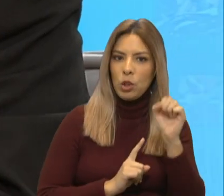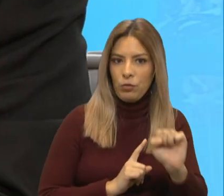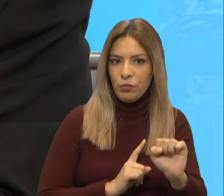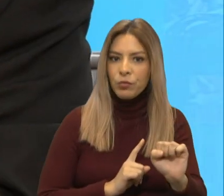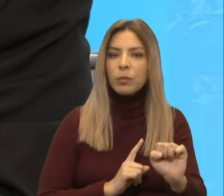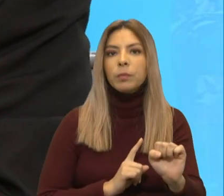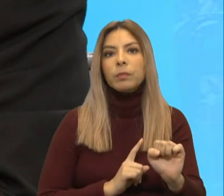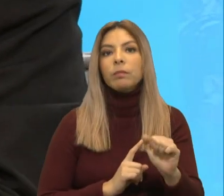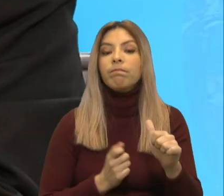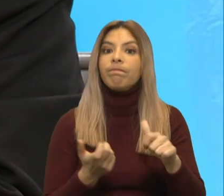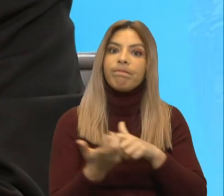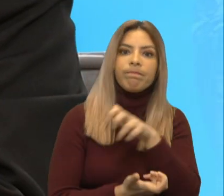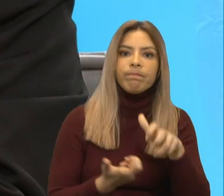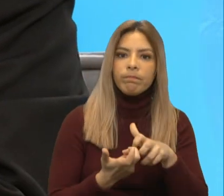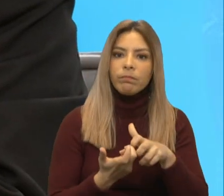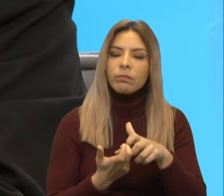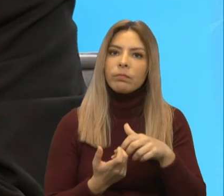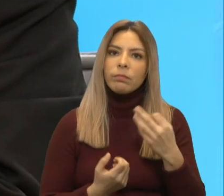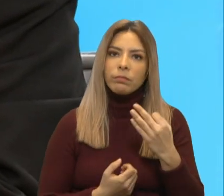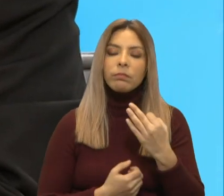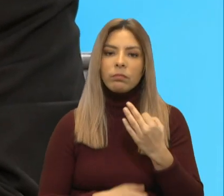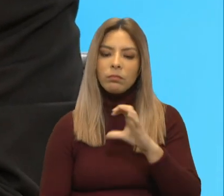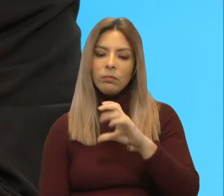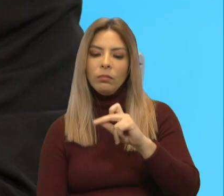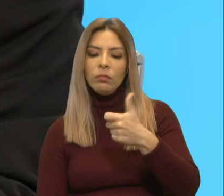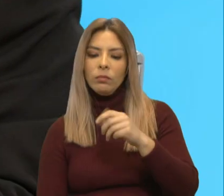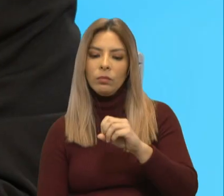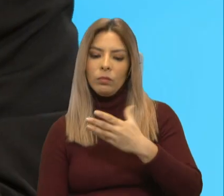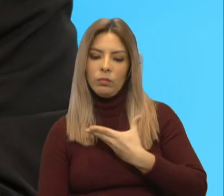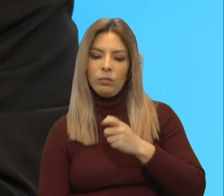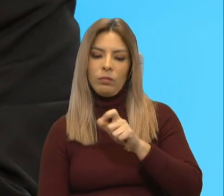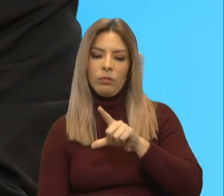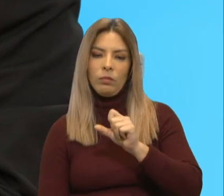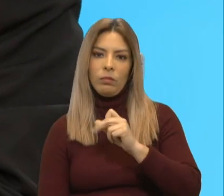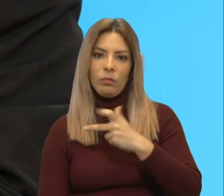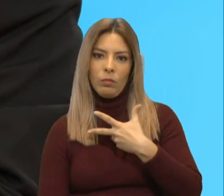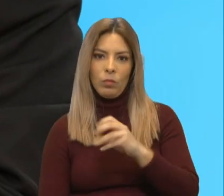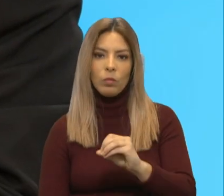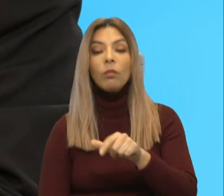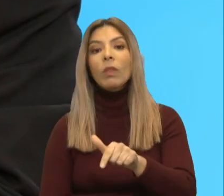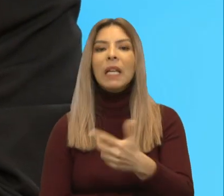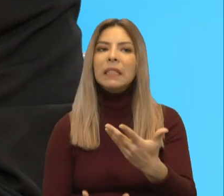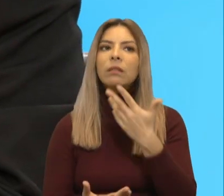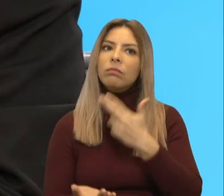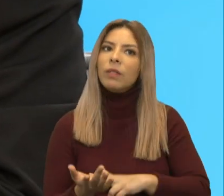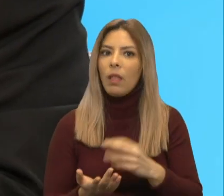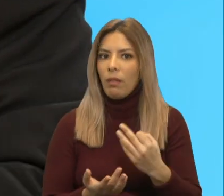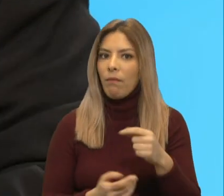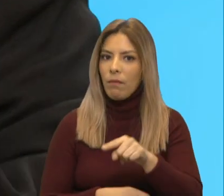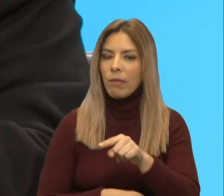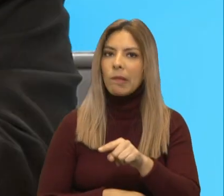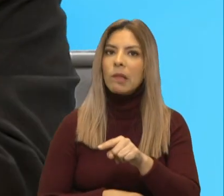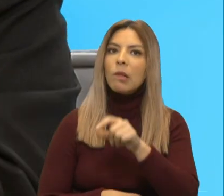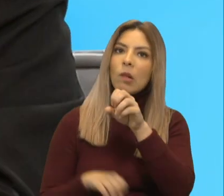a instabilidade, a insurgência em Cabo Delgado, a percepção de que verdadeiramente aquilo que